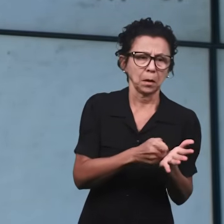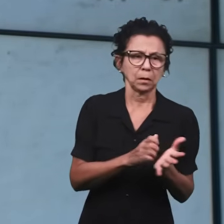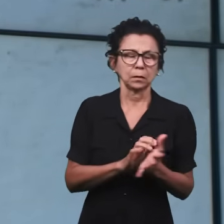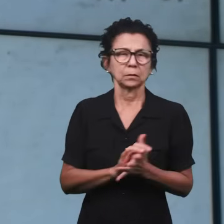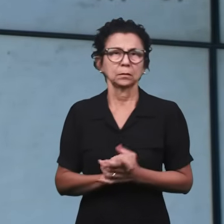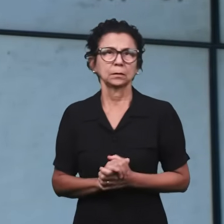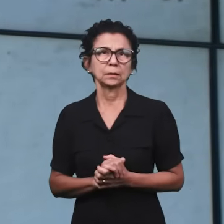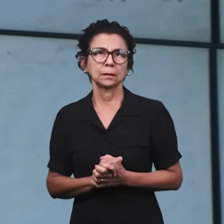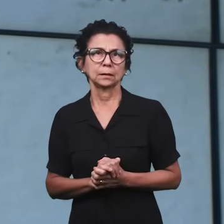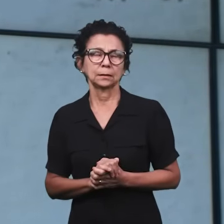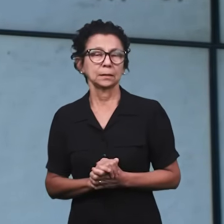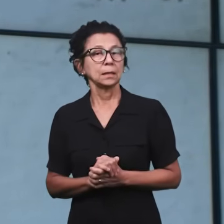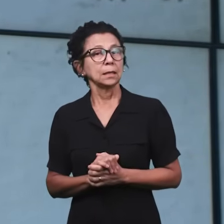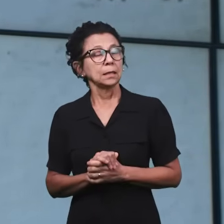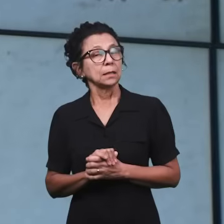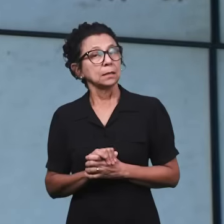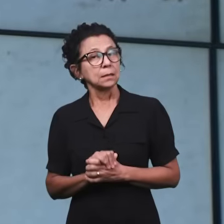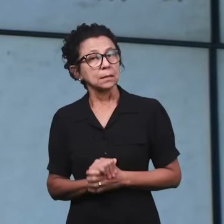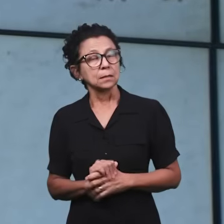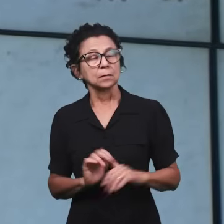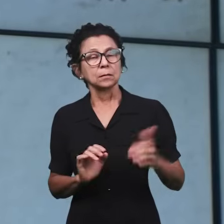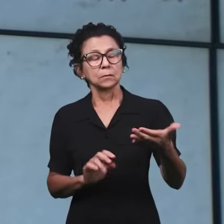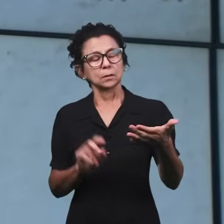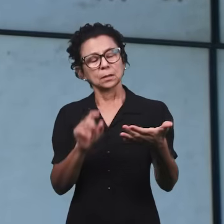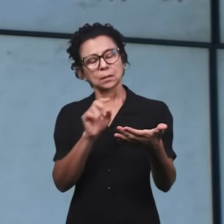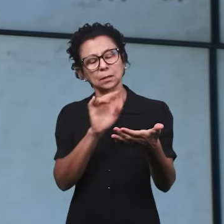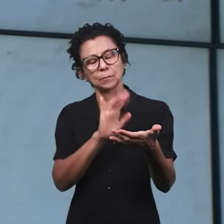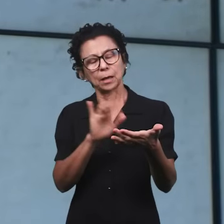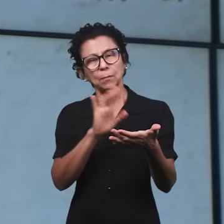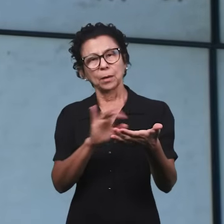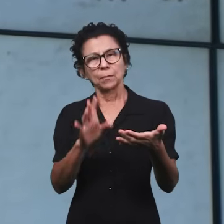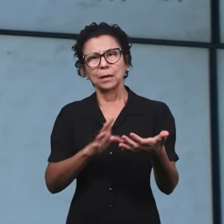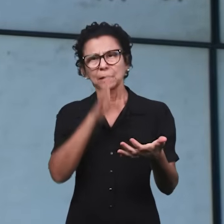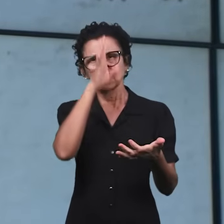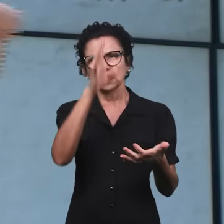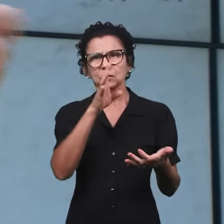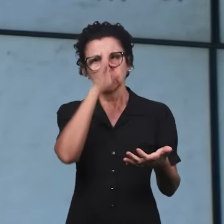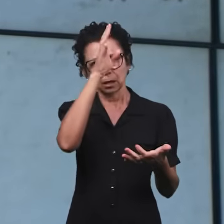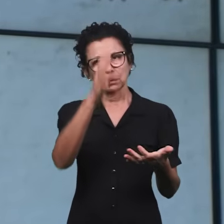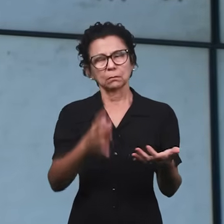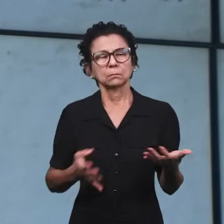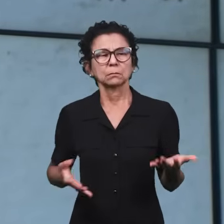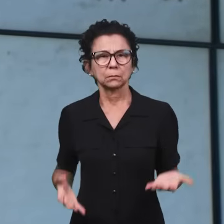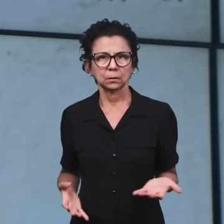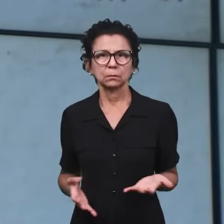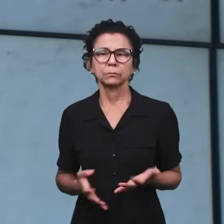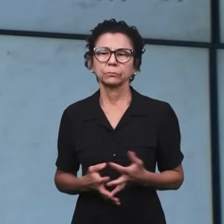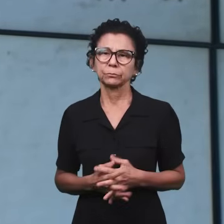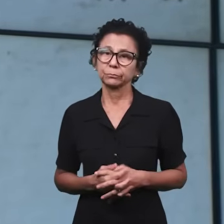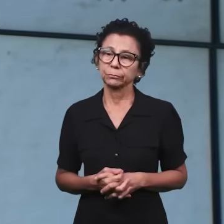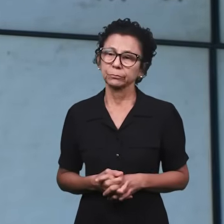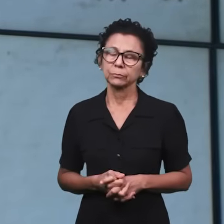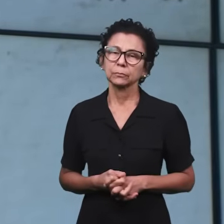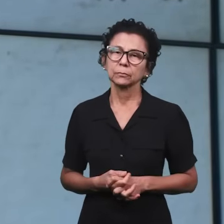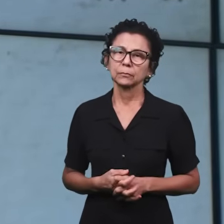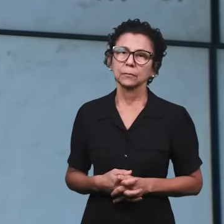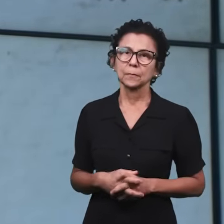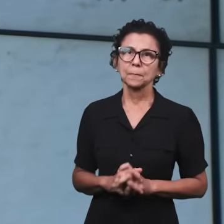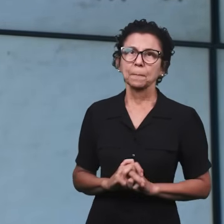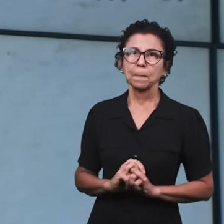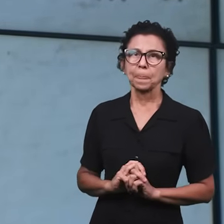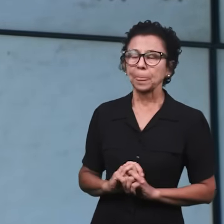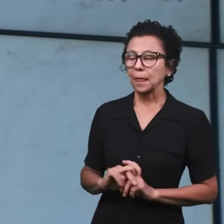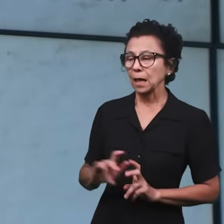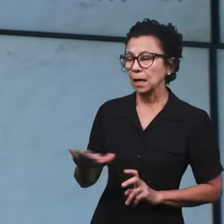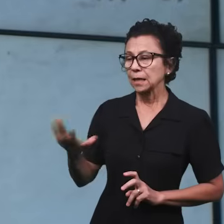uso exagerado de um aparelho, né? E como o pastor colocou aqui, essa busca da